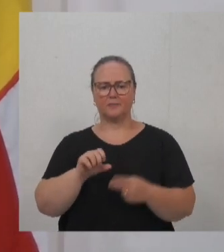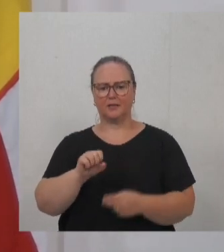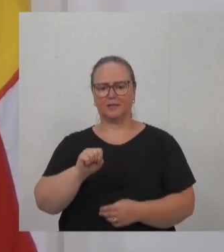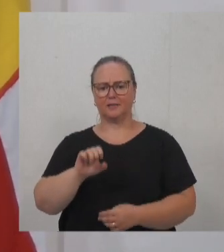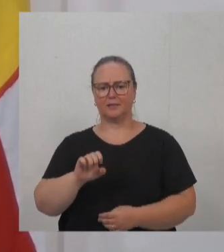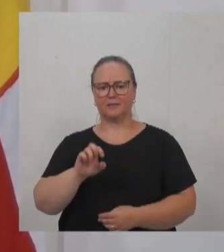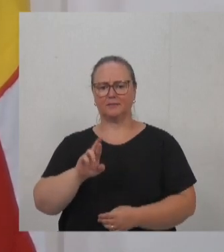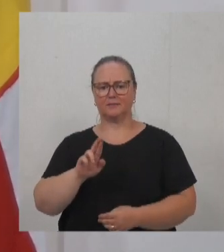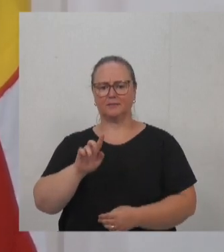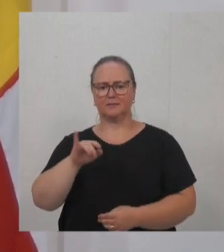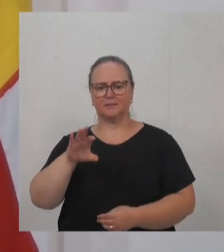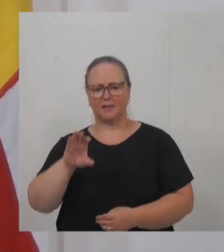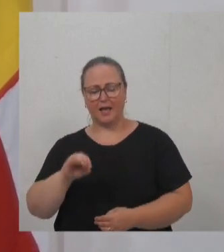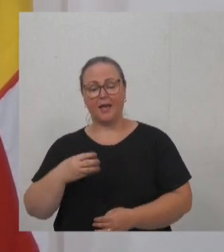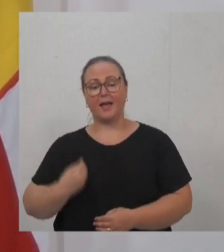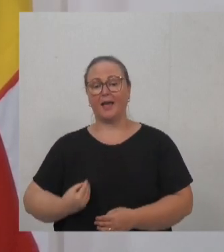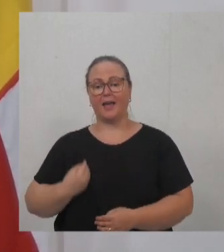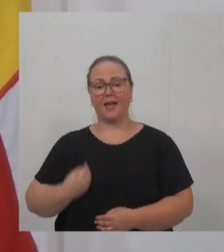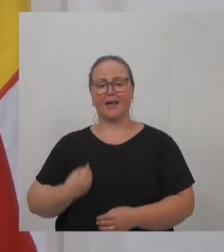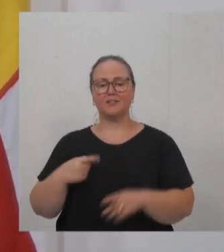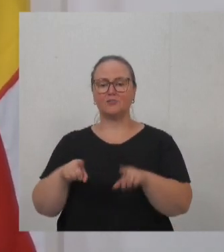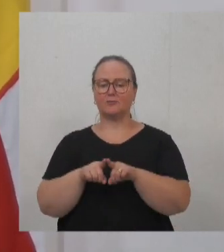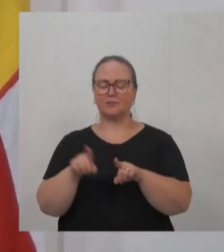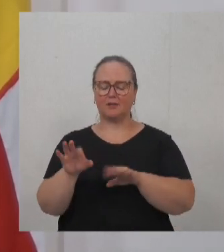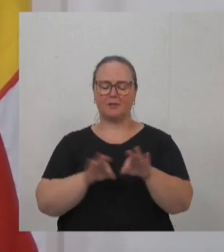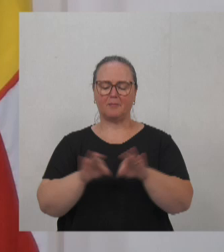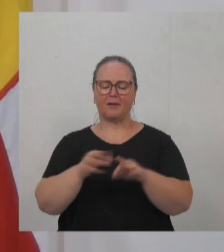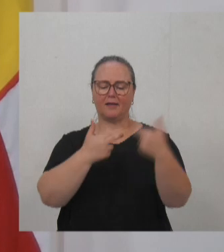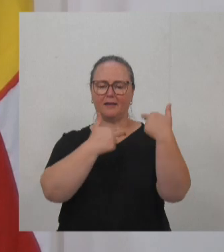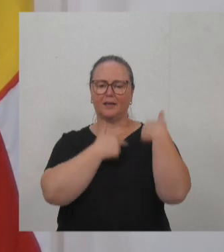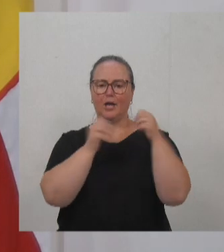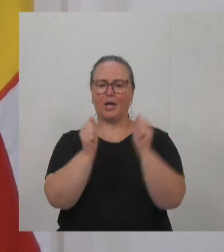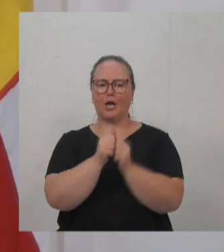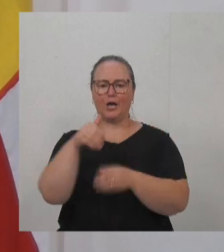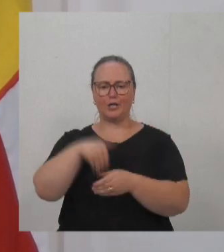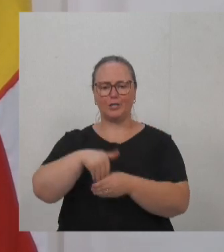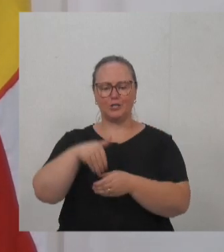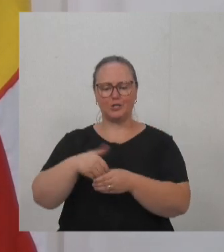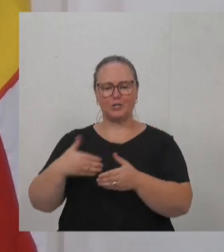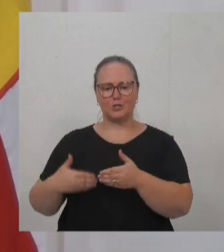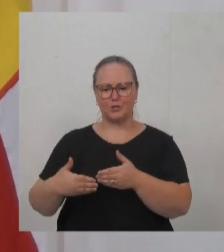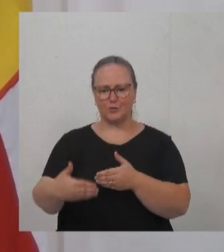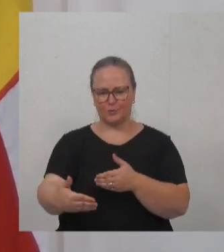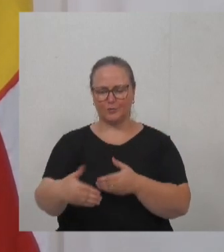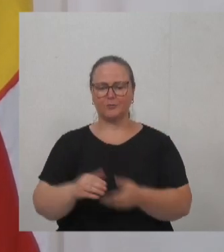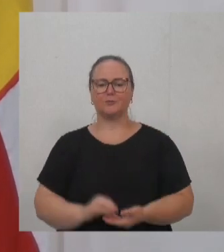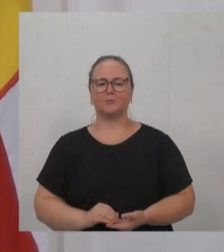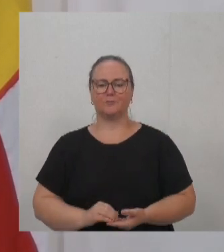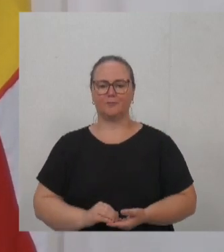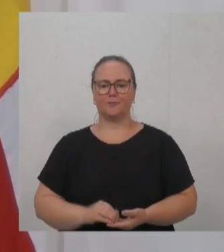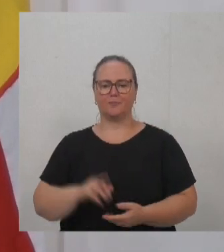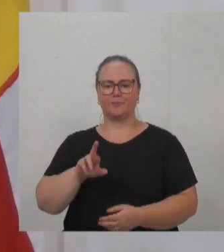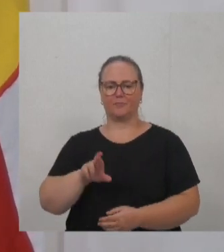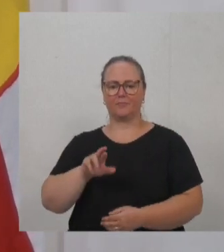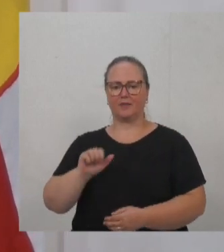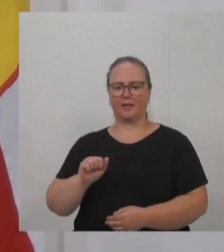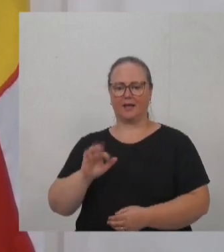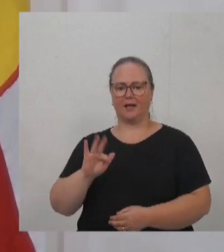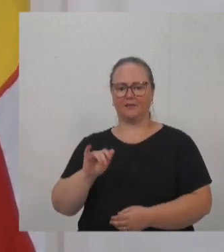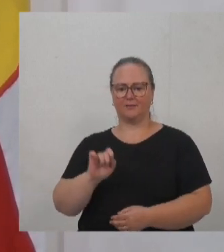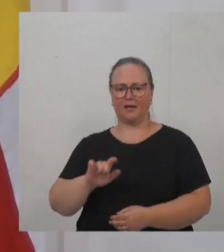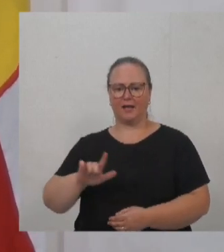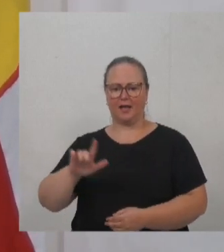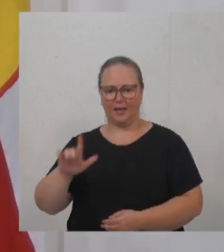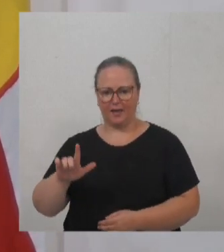Sérgio Isidoro, que também dirigiu as eleições, doutor Rafael de Oliveira e Silva